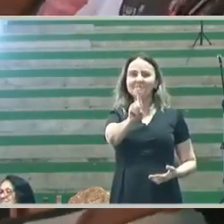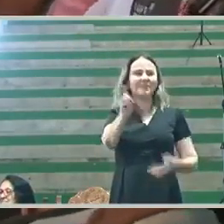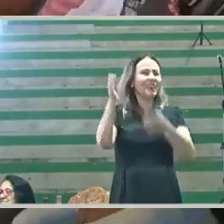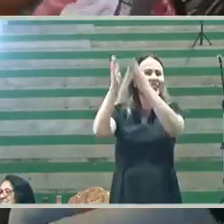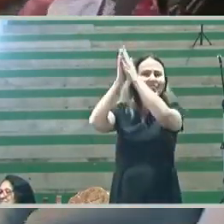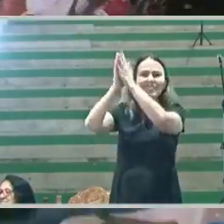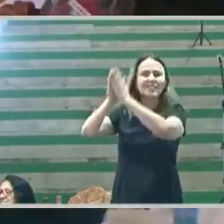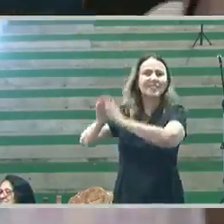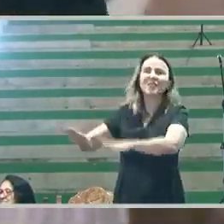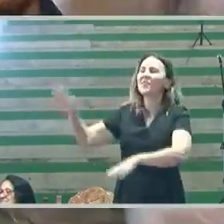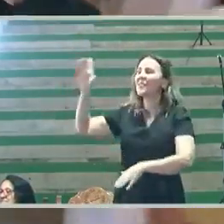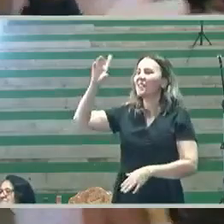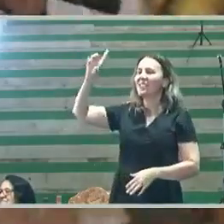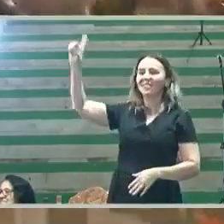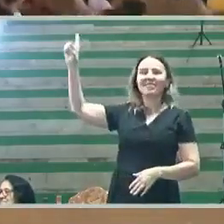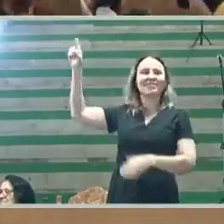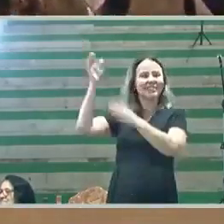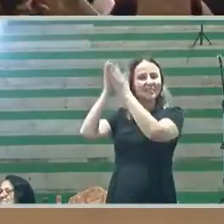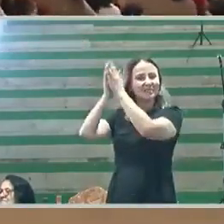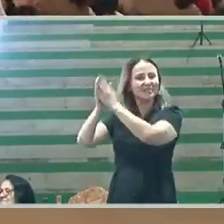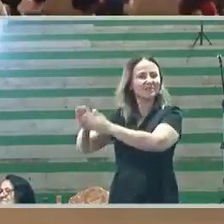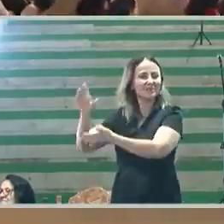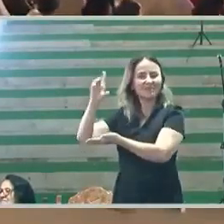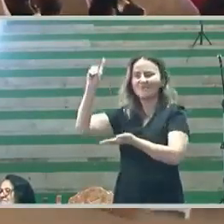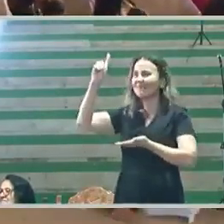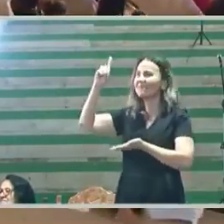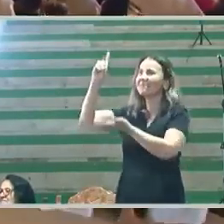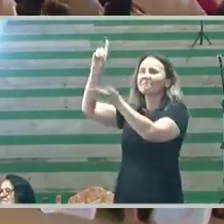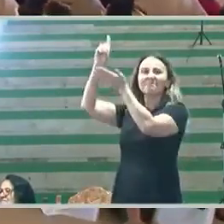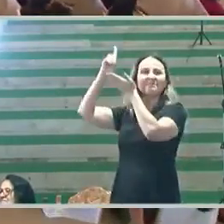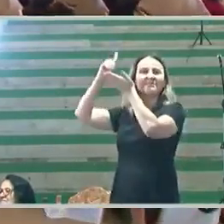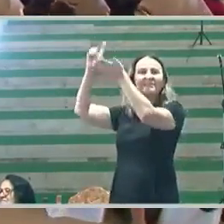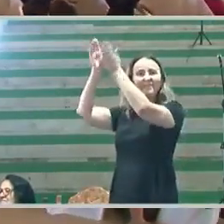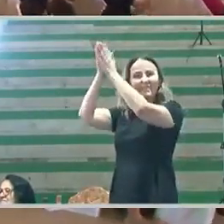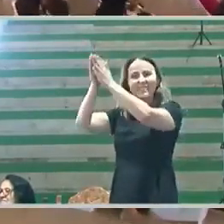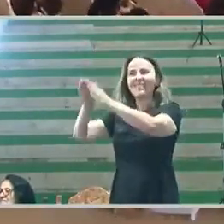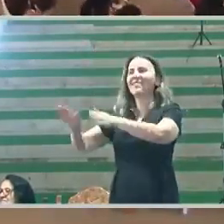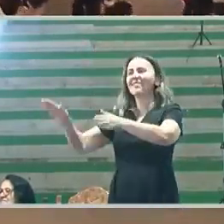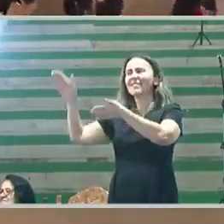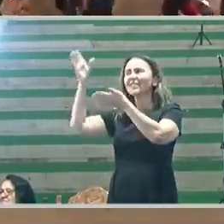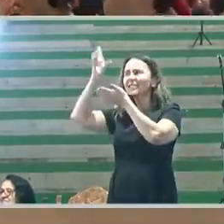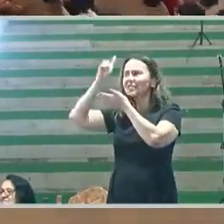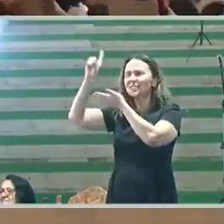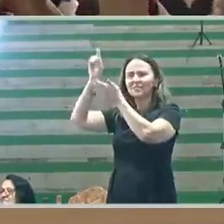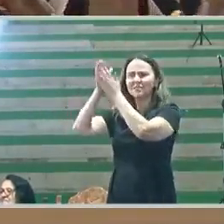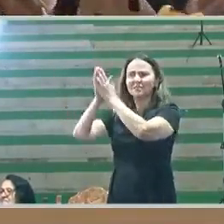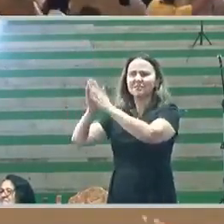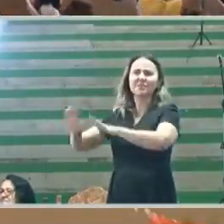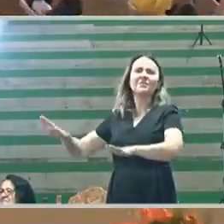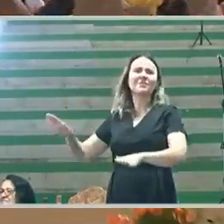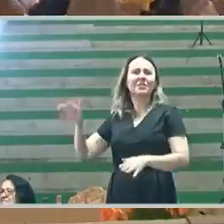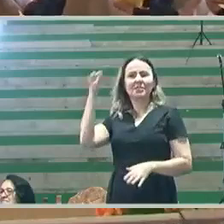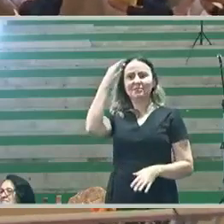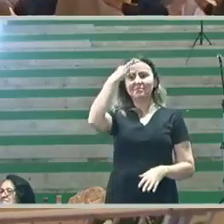Adore, adora, adora, adora, adora, adora.